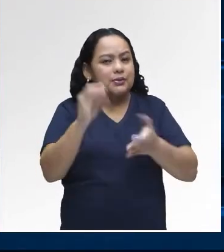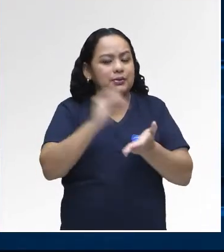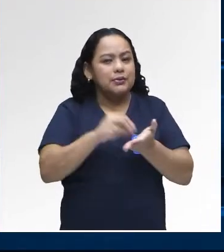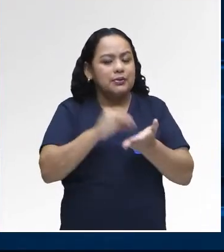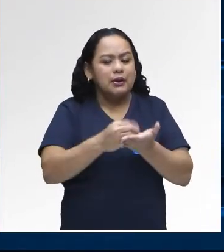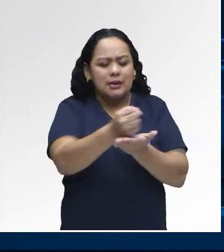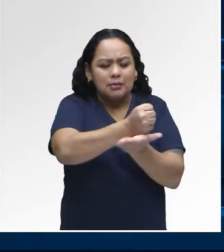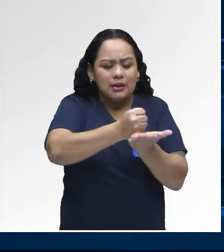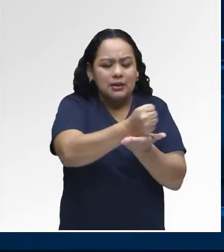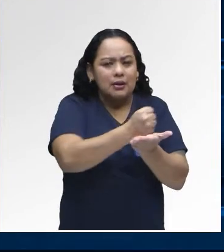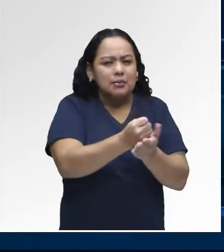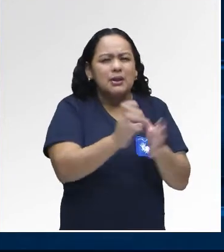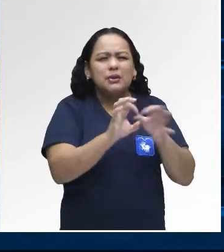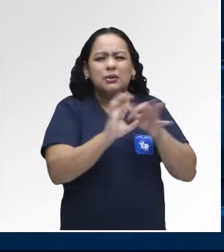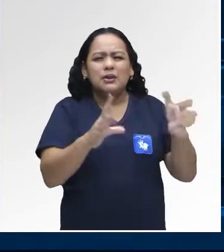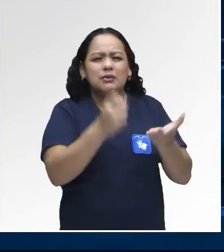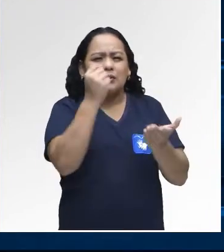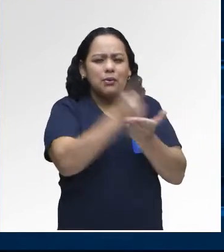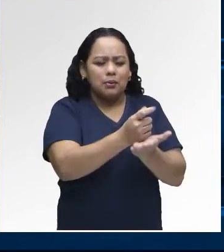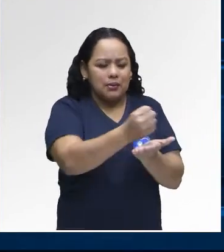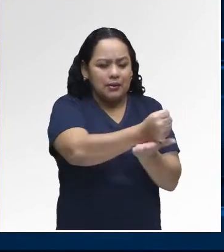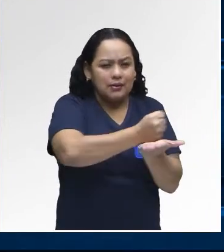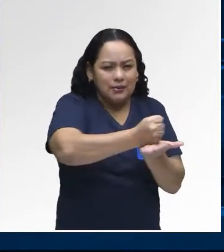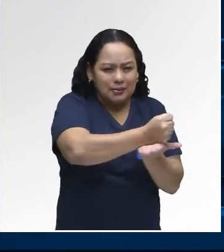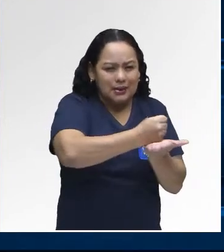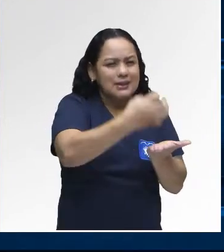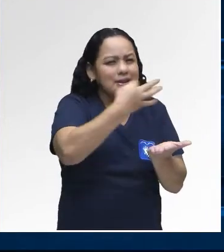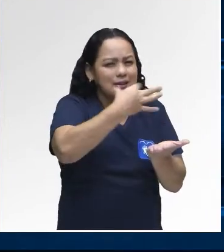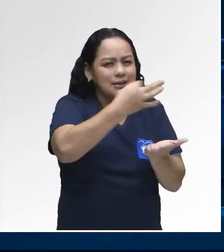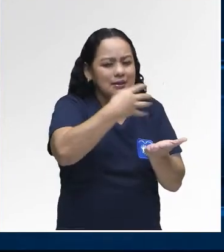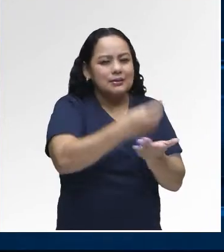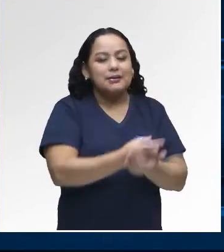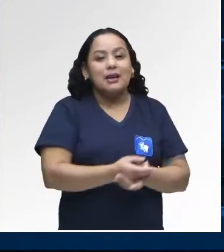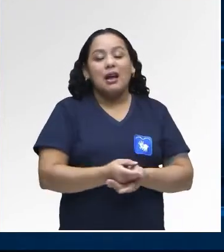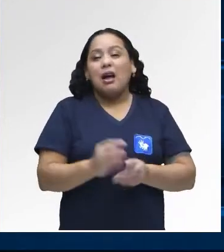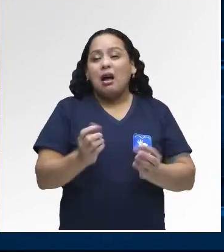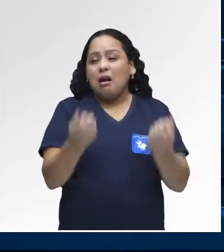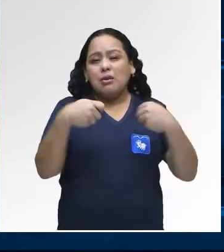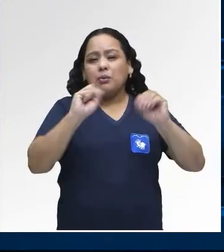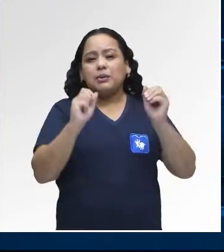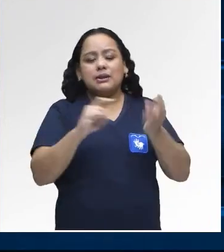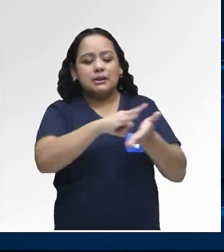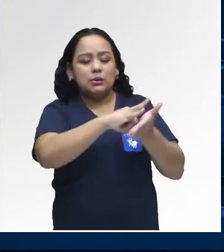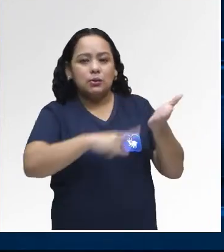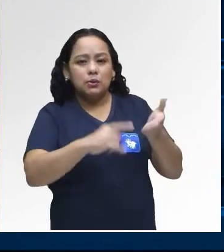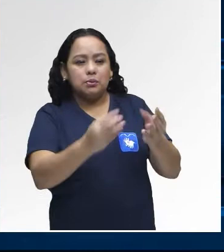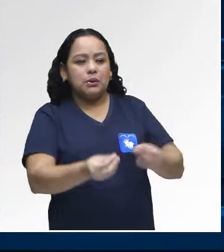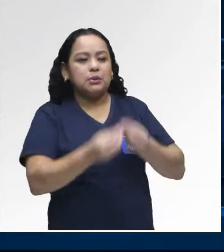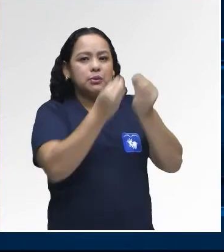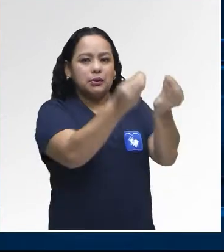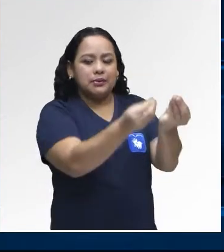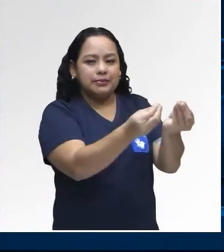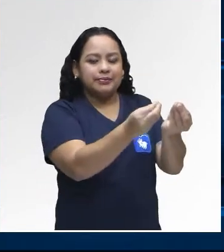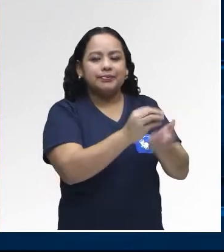pode comprar na farmácia sem levar, né, o receituário médico.